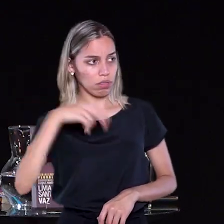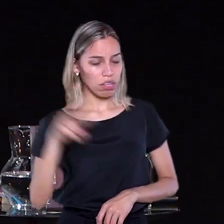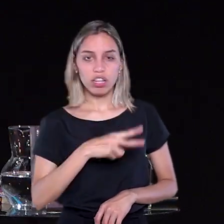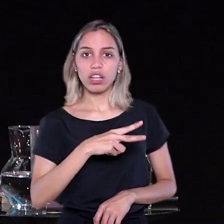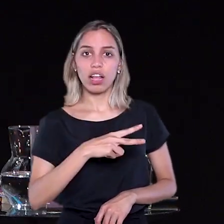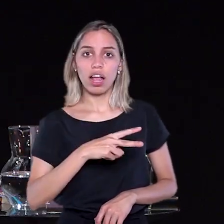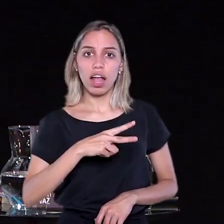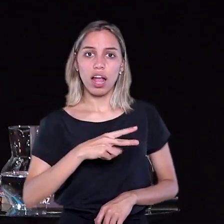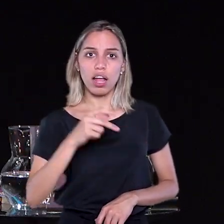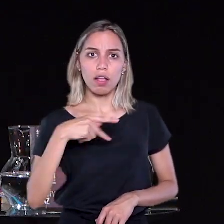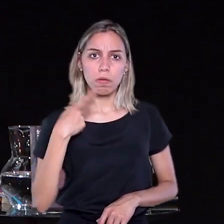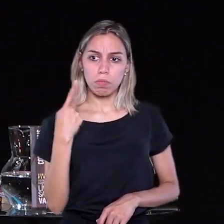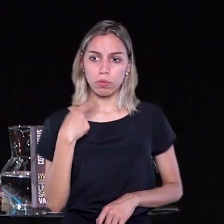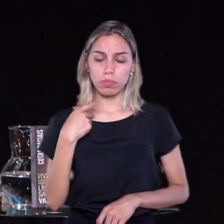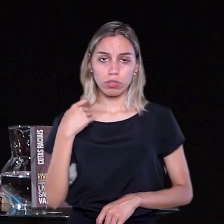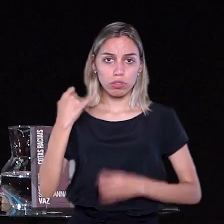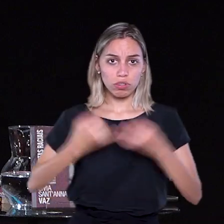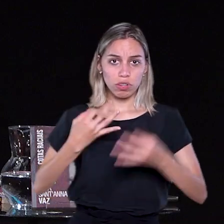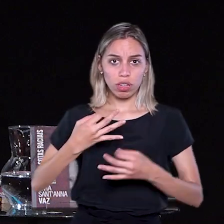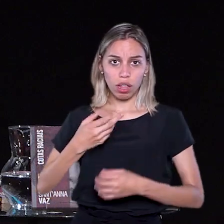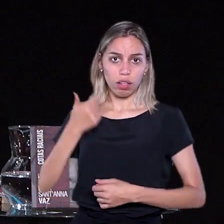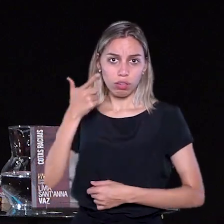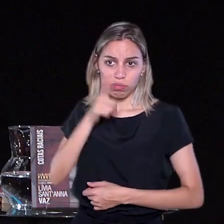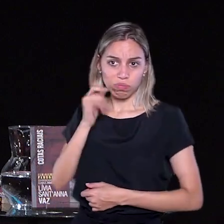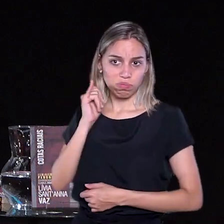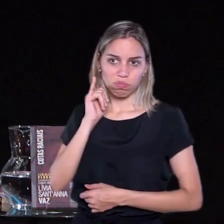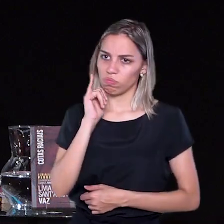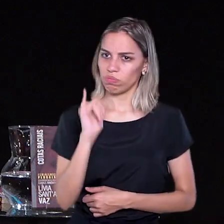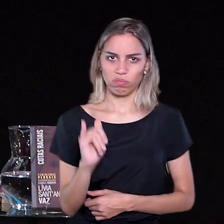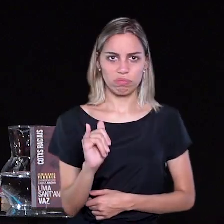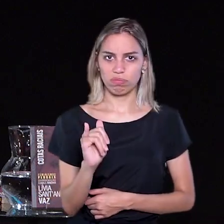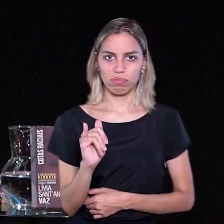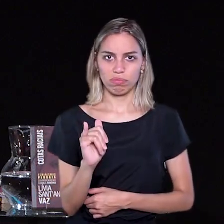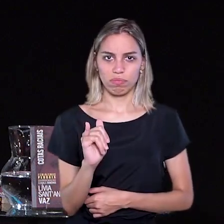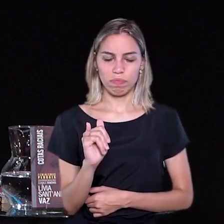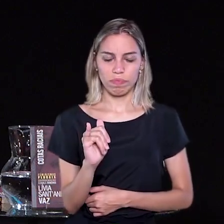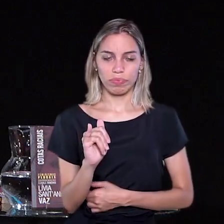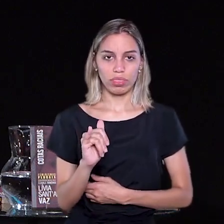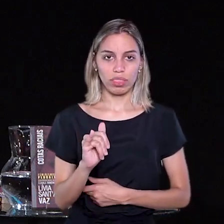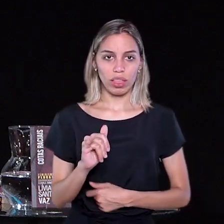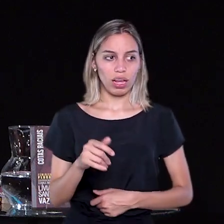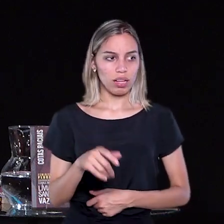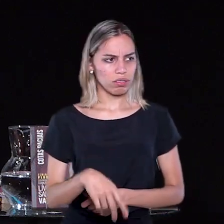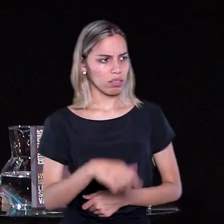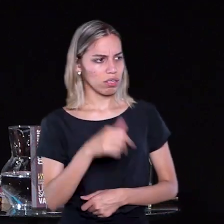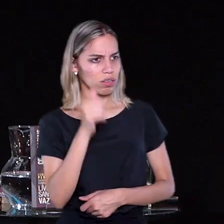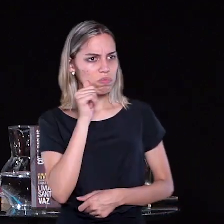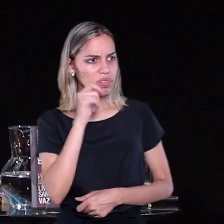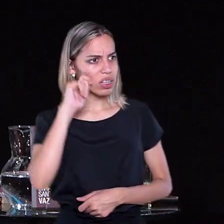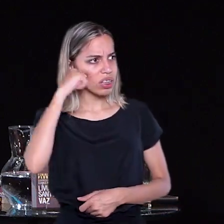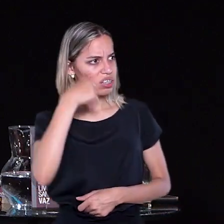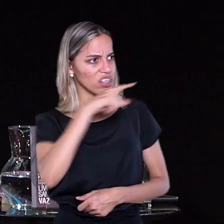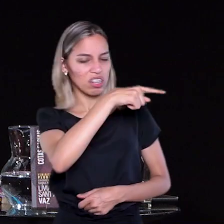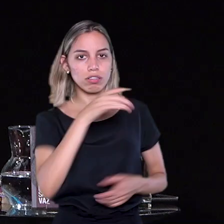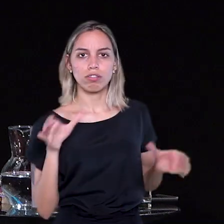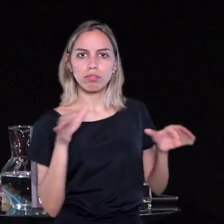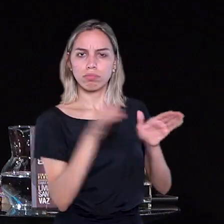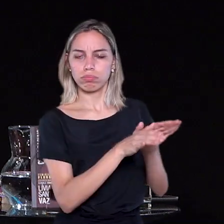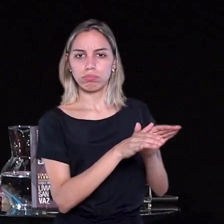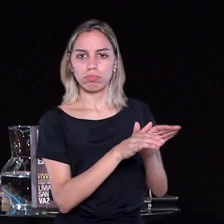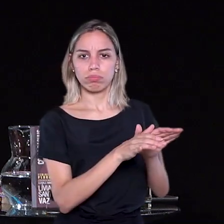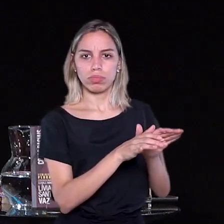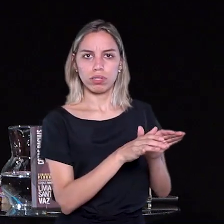pessoa negra, de uma mulher negra, sobretudo, e me classificam, me colocam num lugar, numa caixinha. Essa marginalização já vem com a